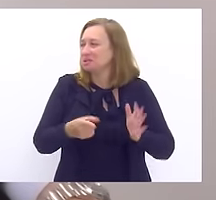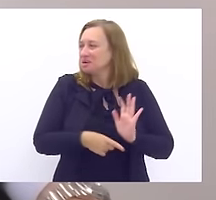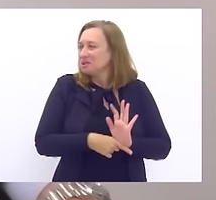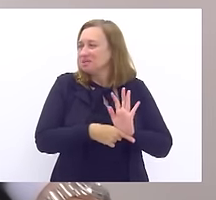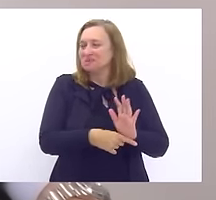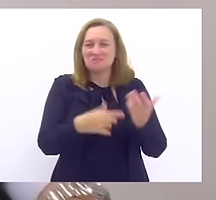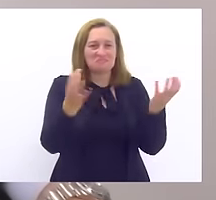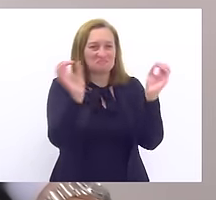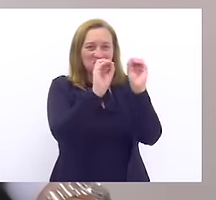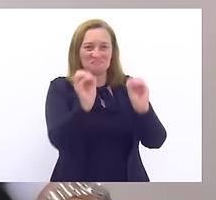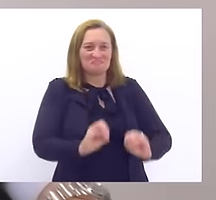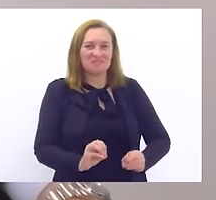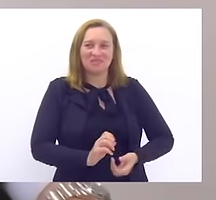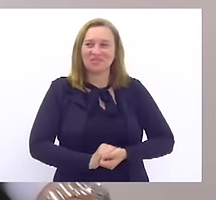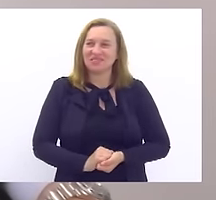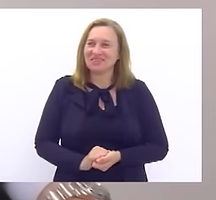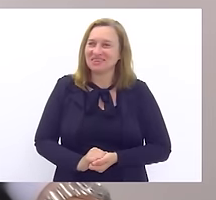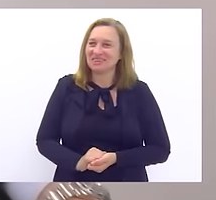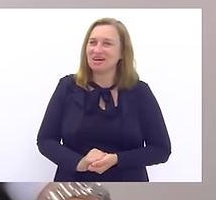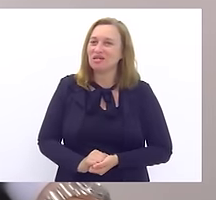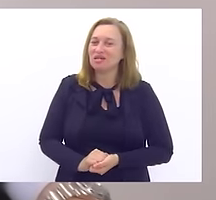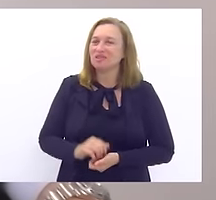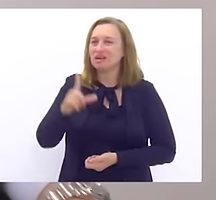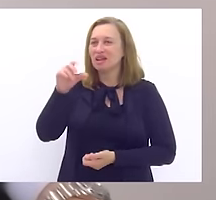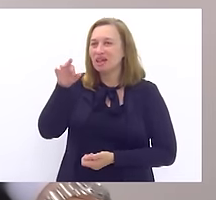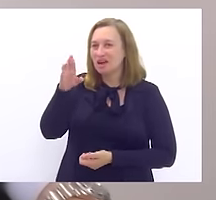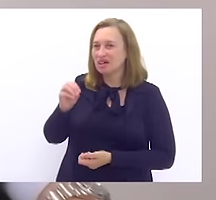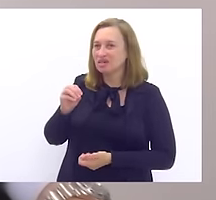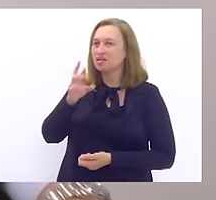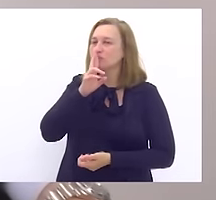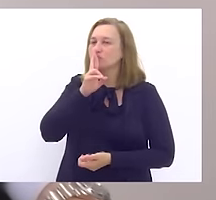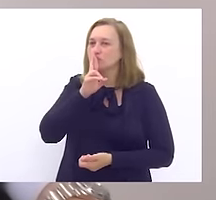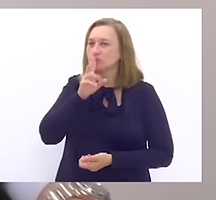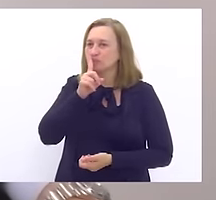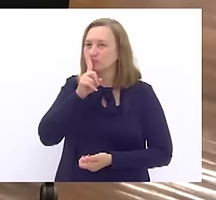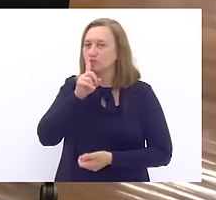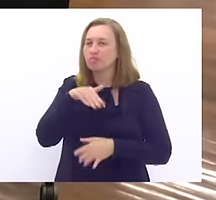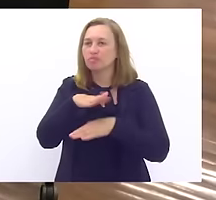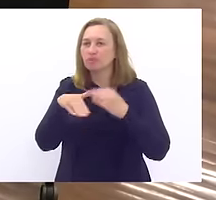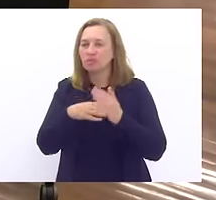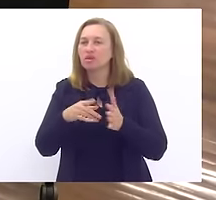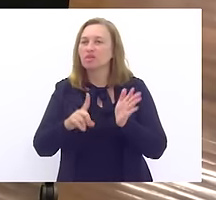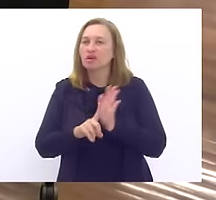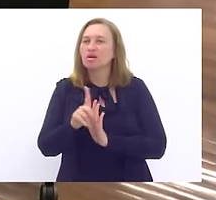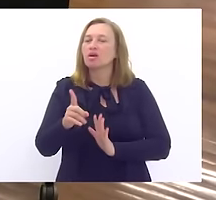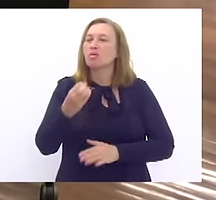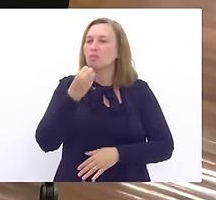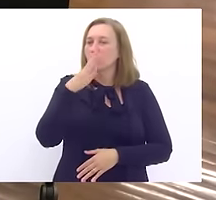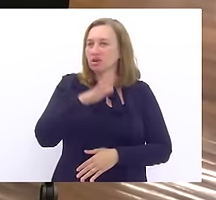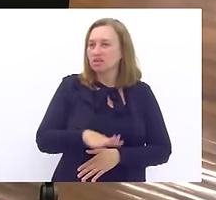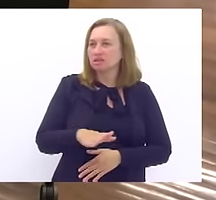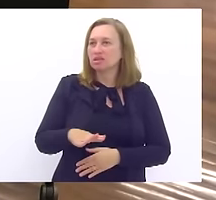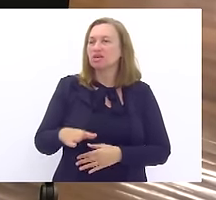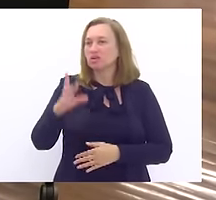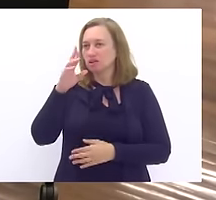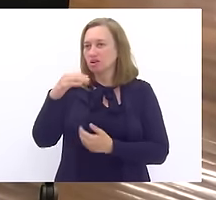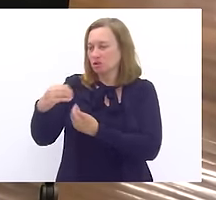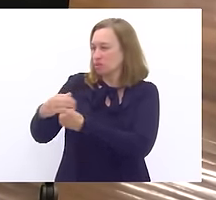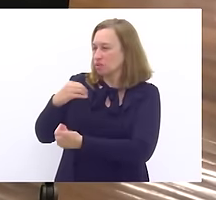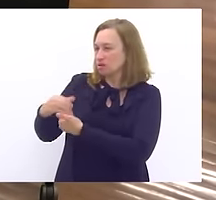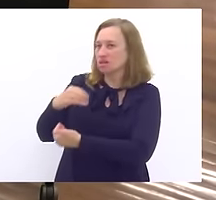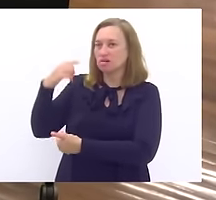seu Leandro o senhor vai se mantém silêncio para todas as perguntas Boa tarde para todos meu advogado permanecer